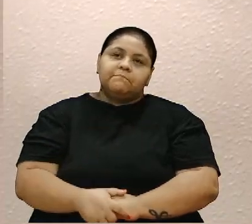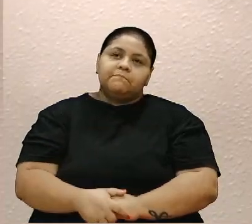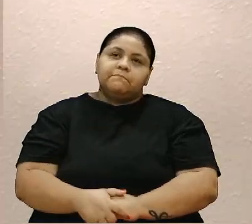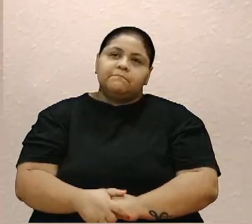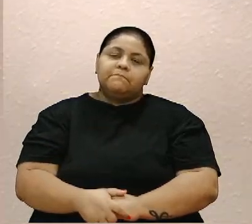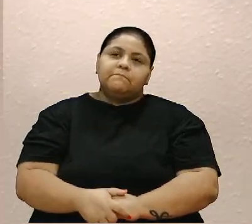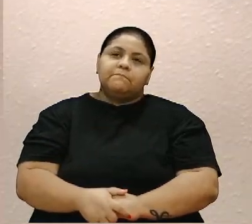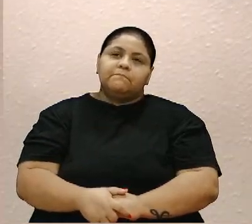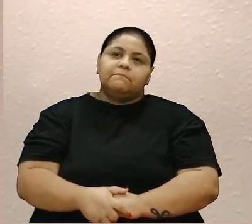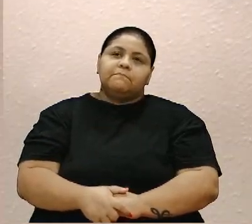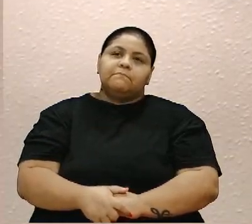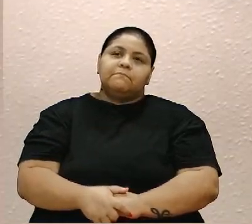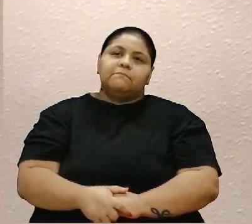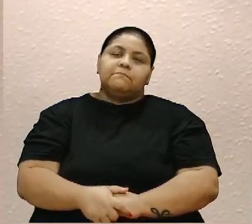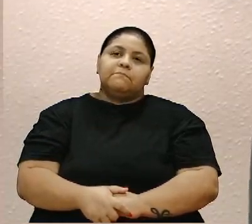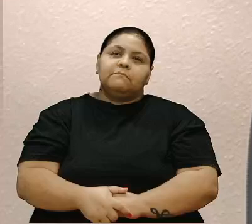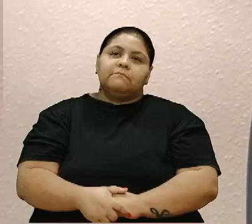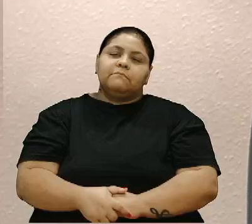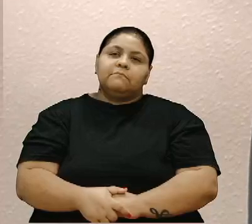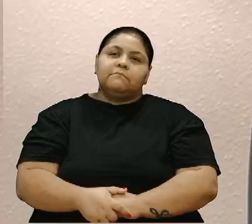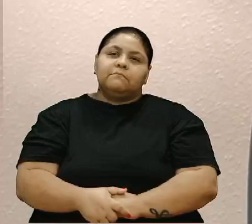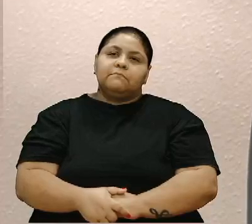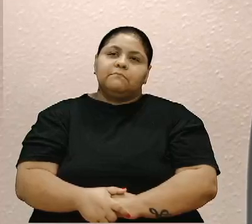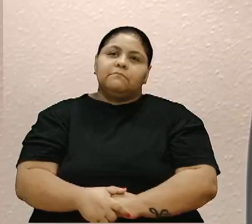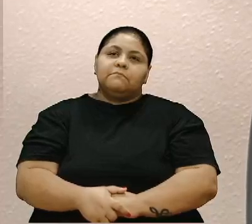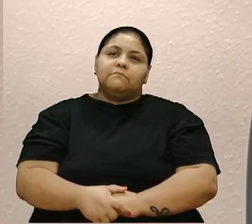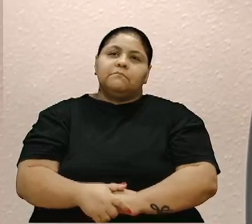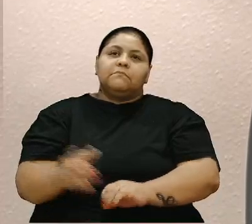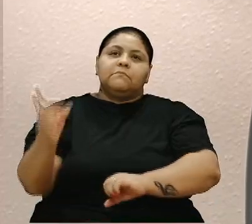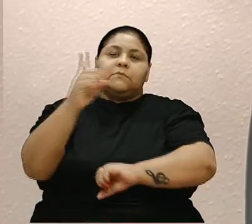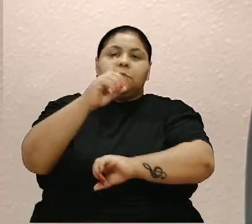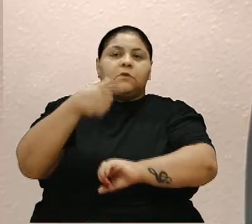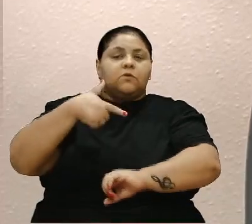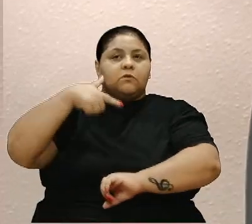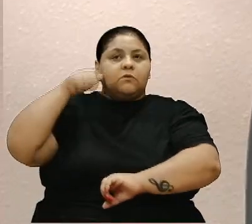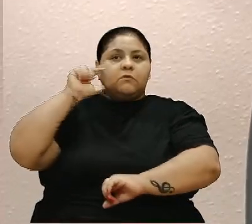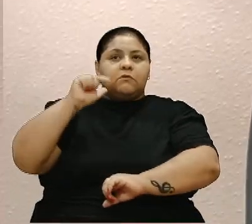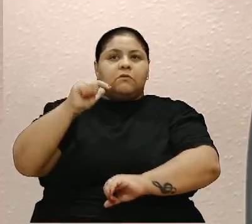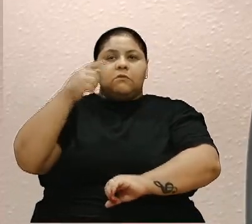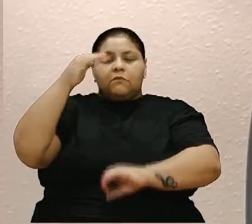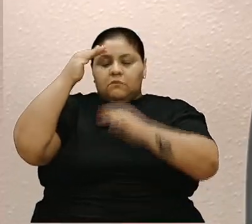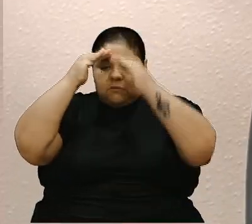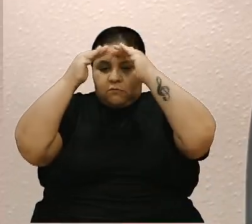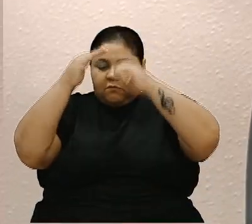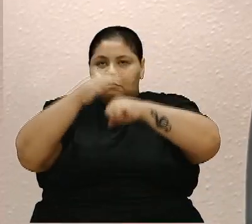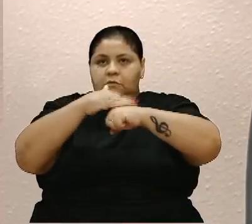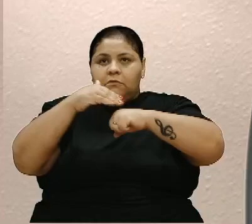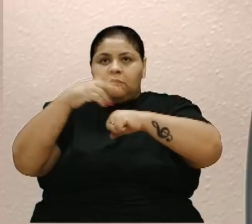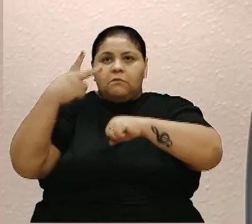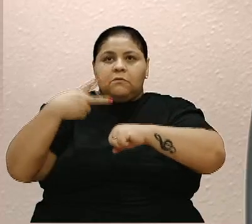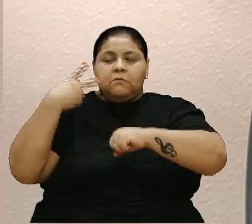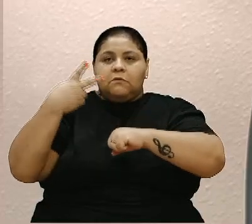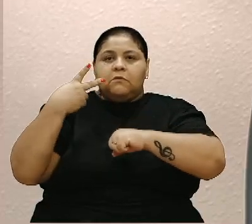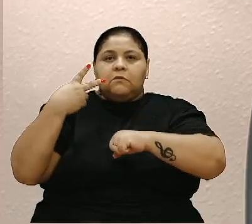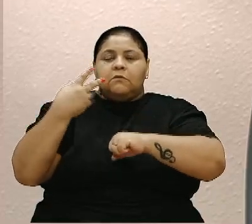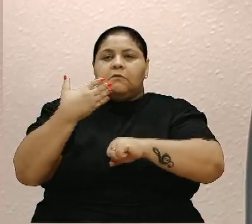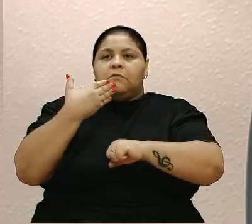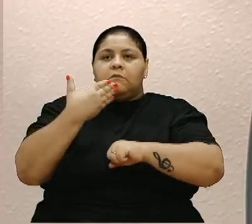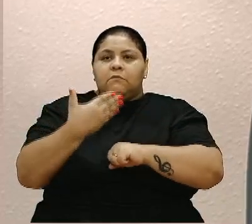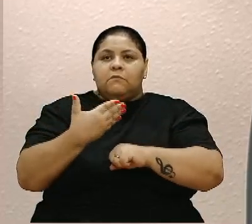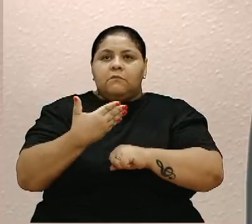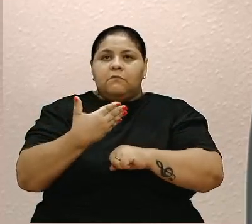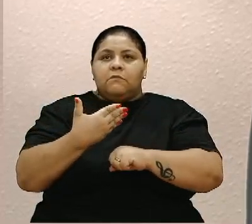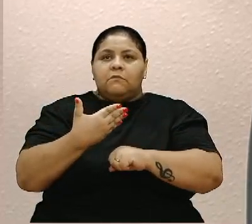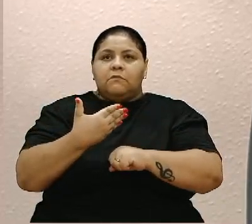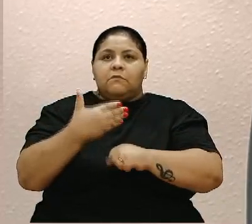à sogra de uma camarada que acabou falecendo no dia de ontem. Com respeito, carinho e admiração, os vereadores que presentes subscrevem esse voto